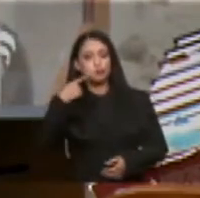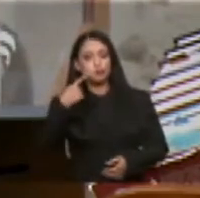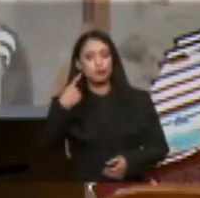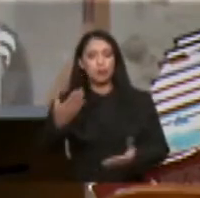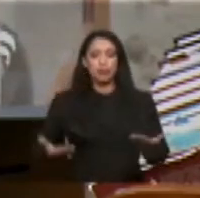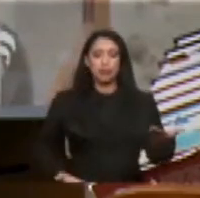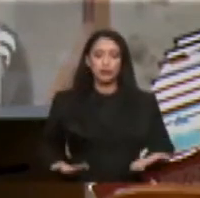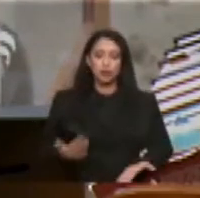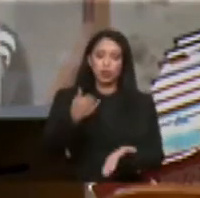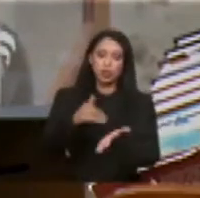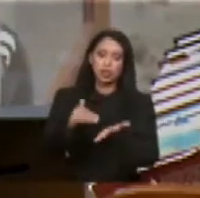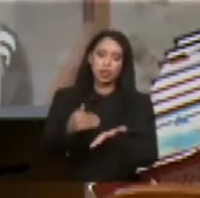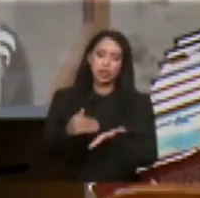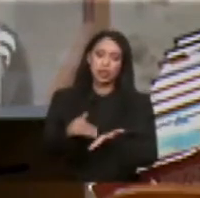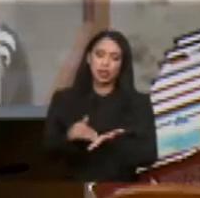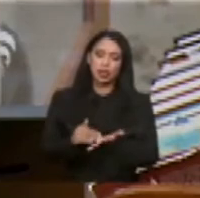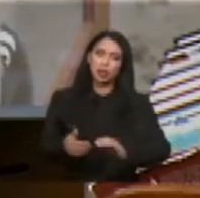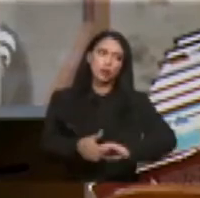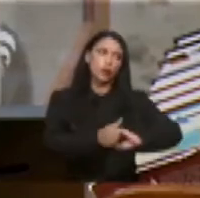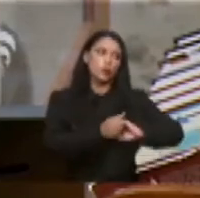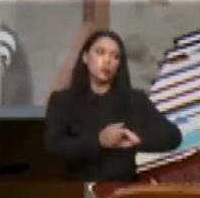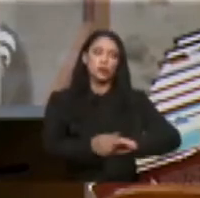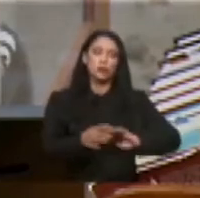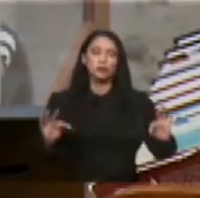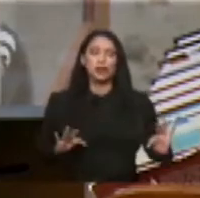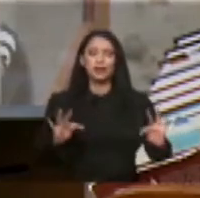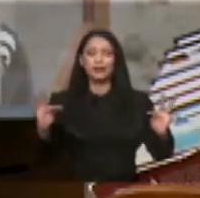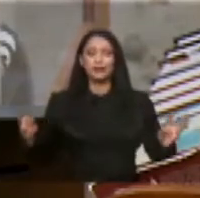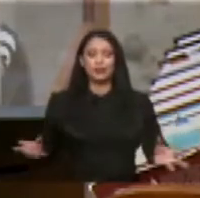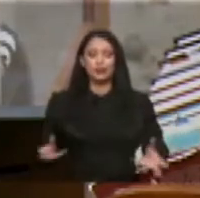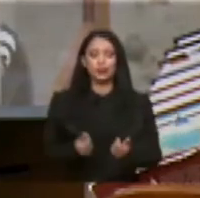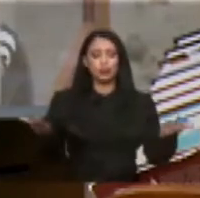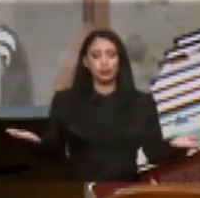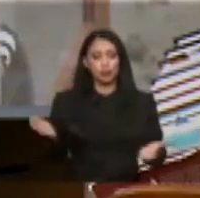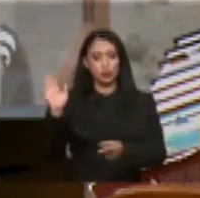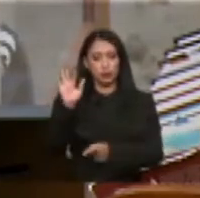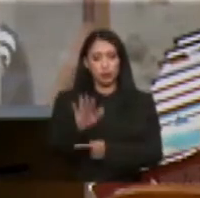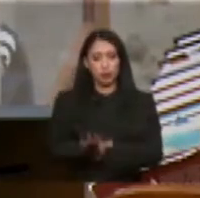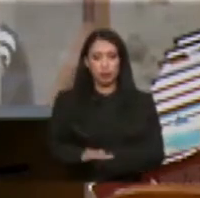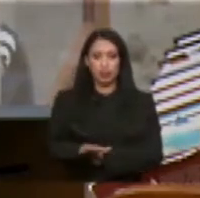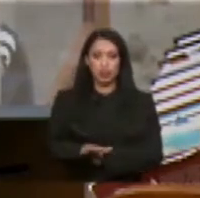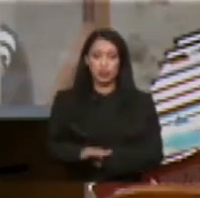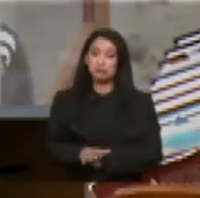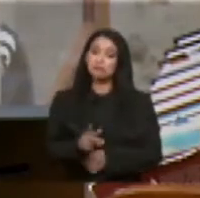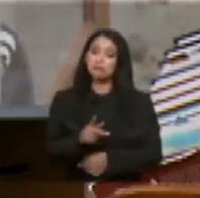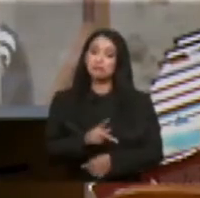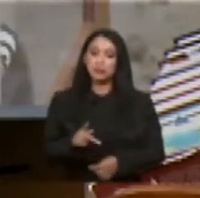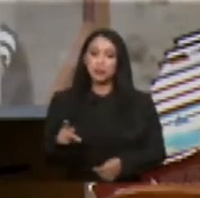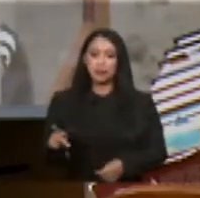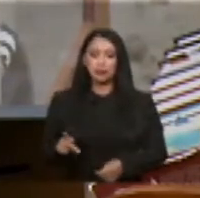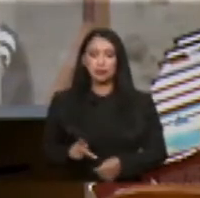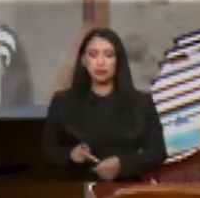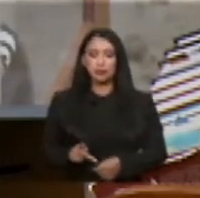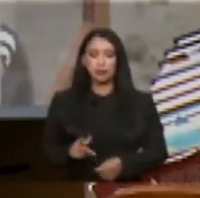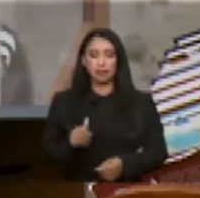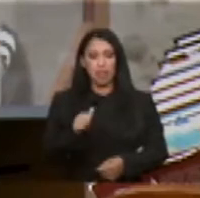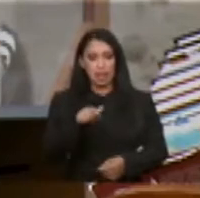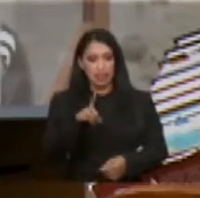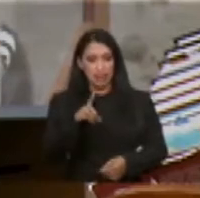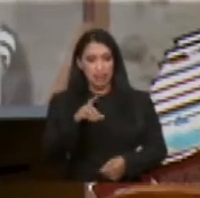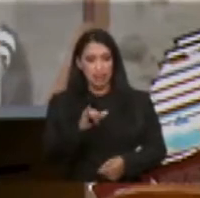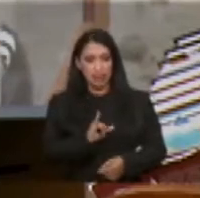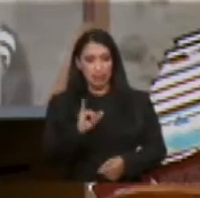Lília, aqui. Cumprimento a todos nesta tarde. Senhor presidente, a ação direta